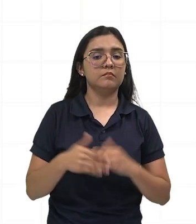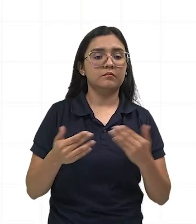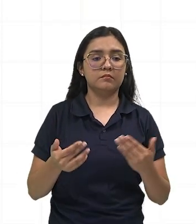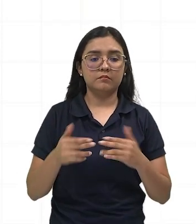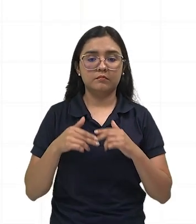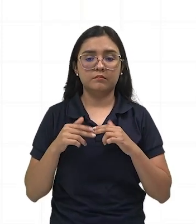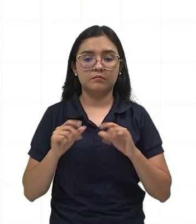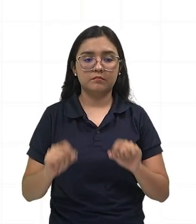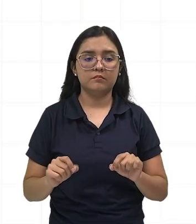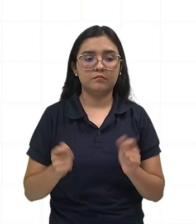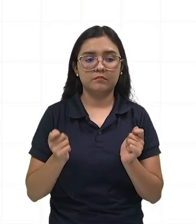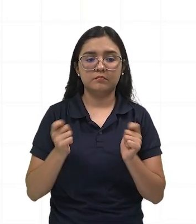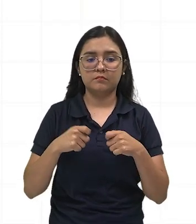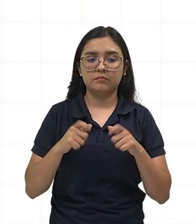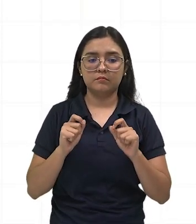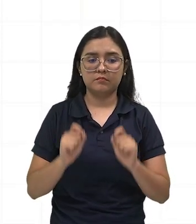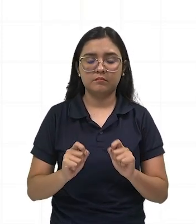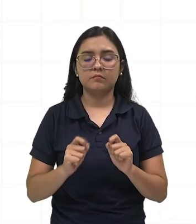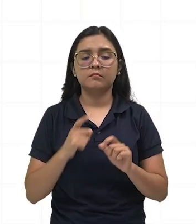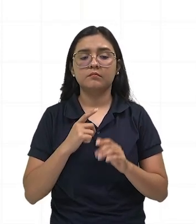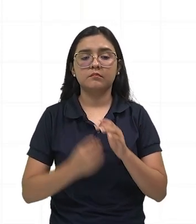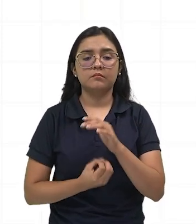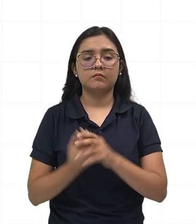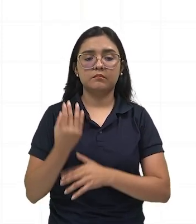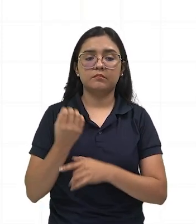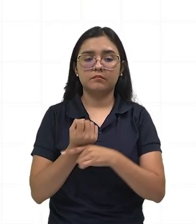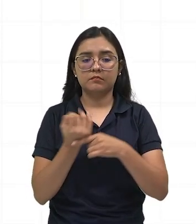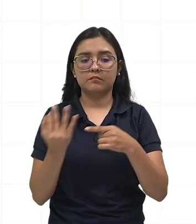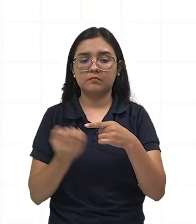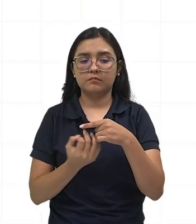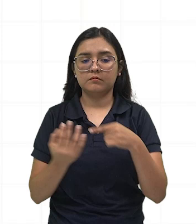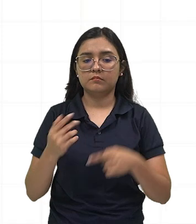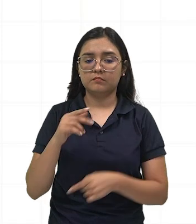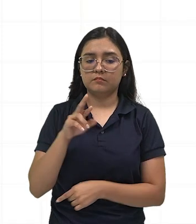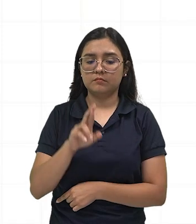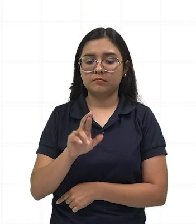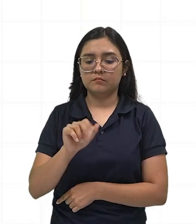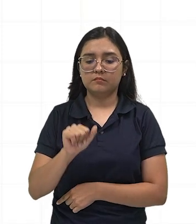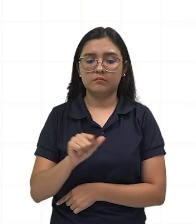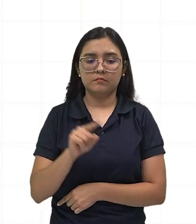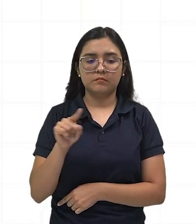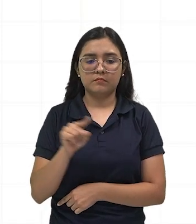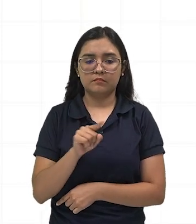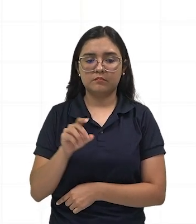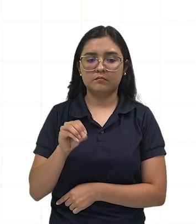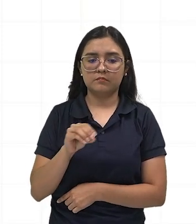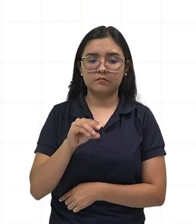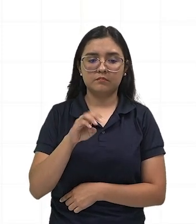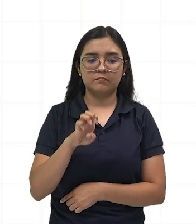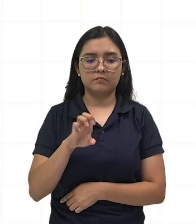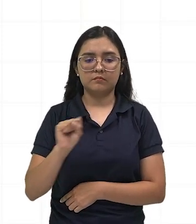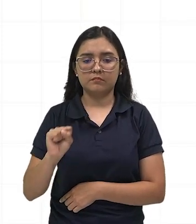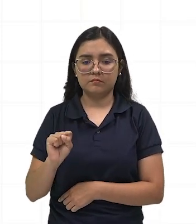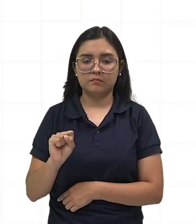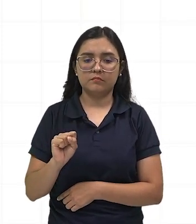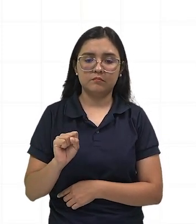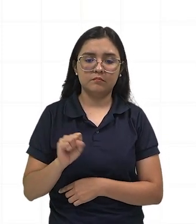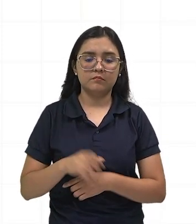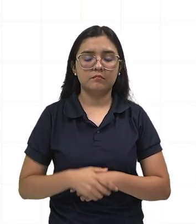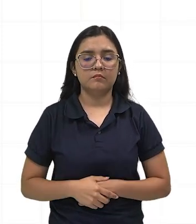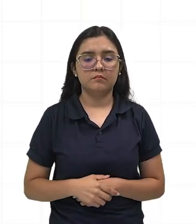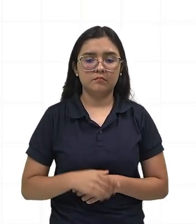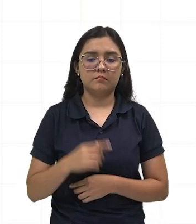Portanto, é possível construir o quê? Construir razões entre as medidas